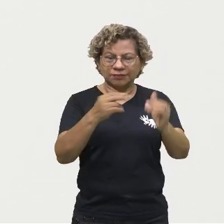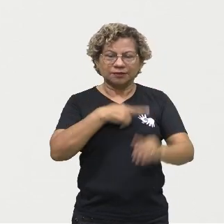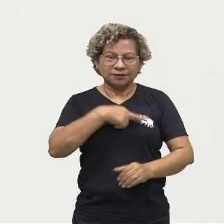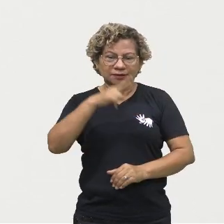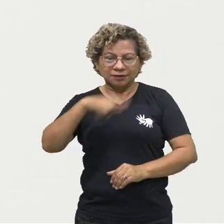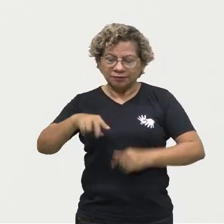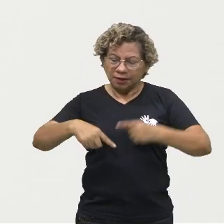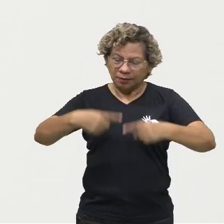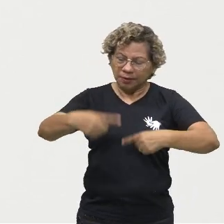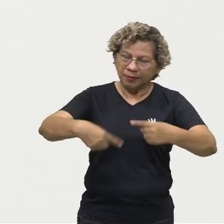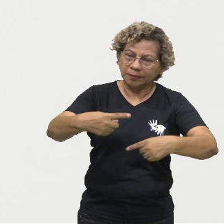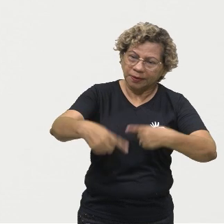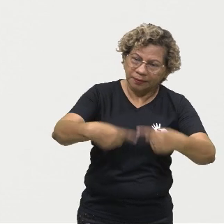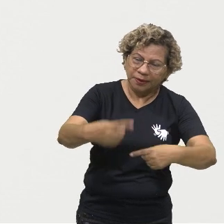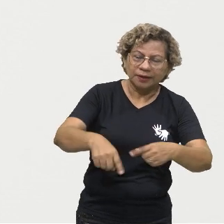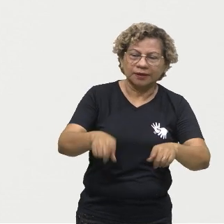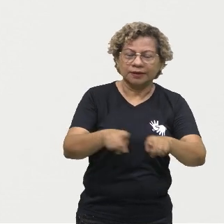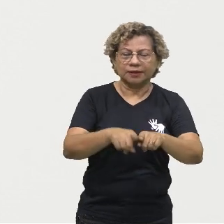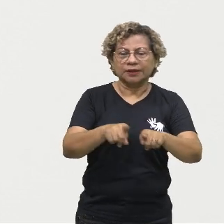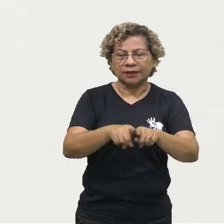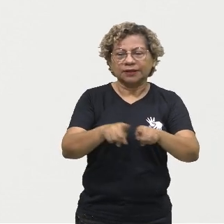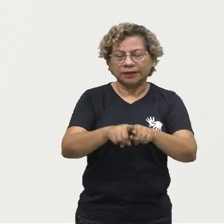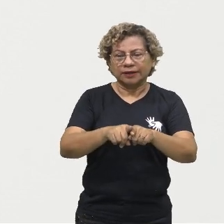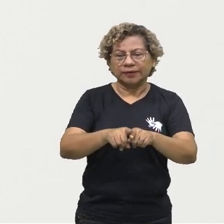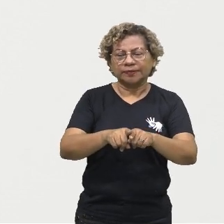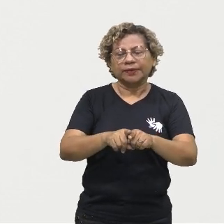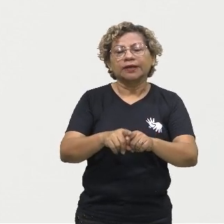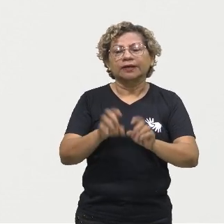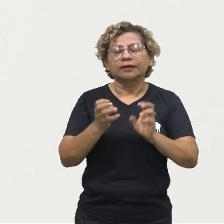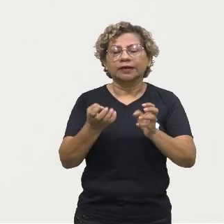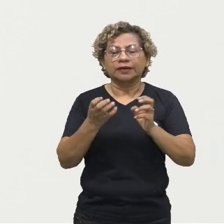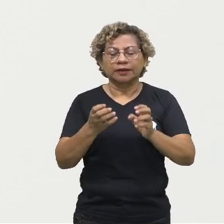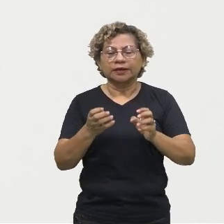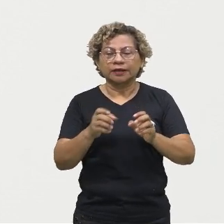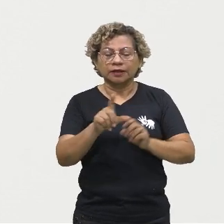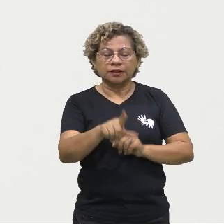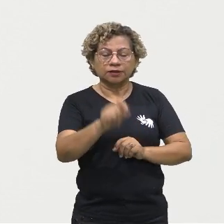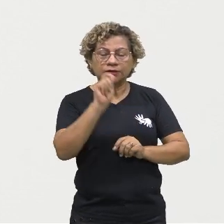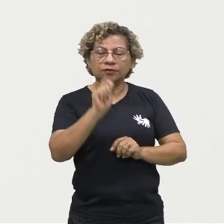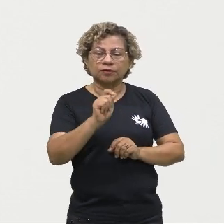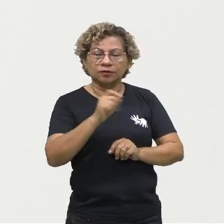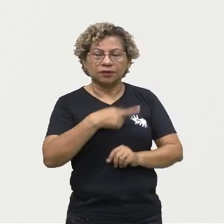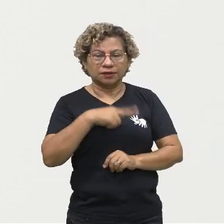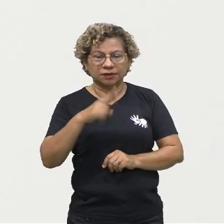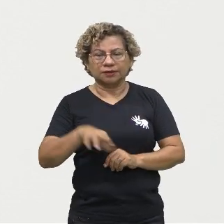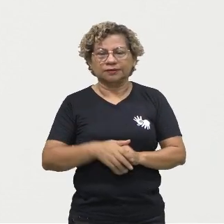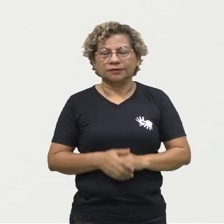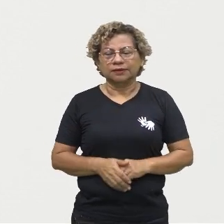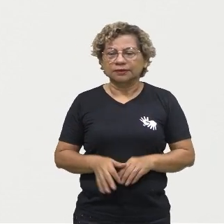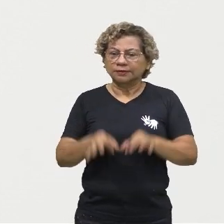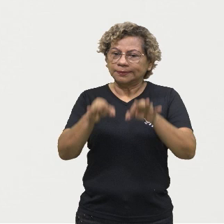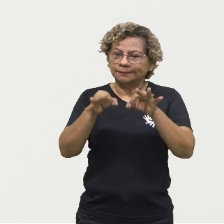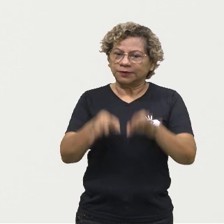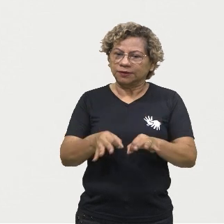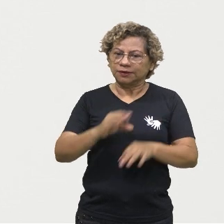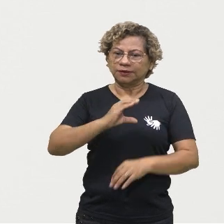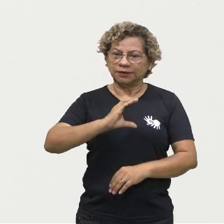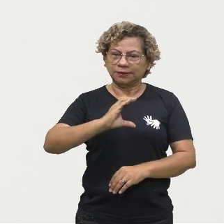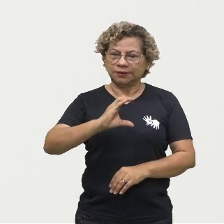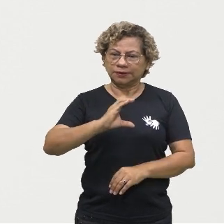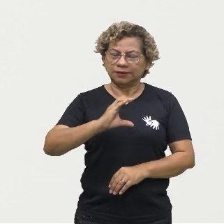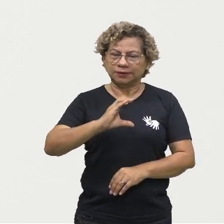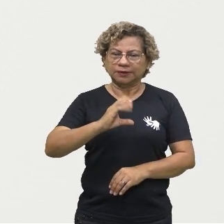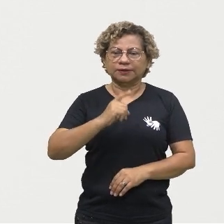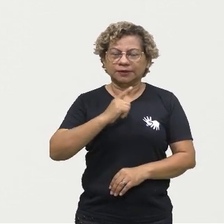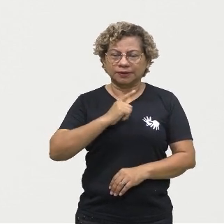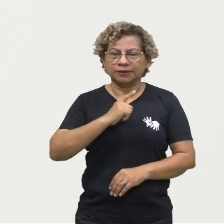novas gerações e seguidores. Com certeza, esta é a nossa questão. É para isso que